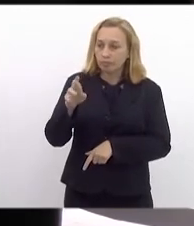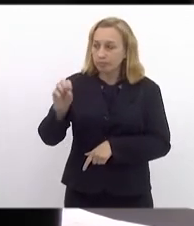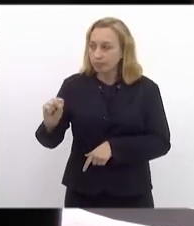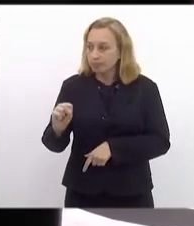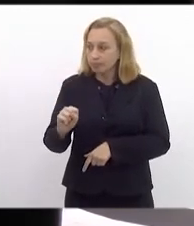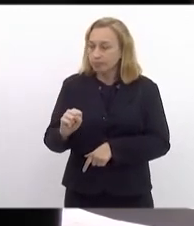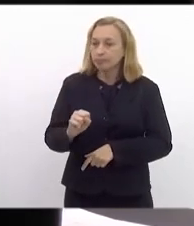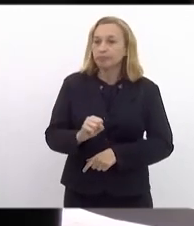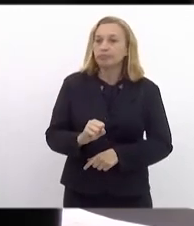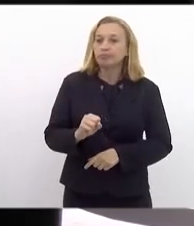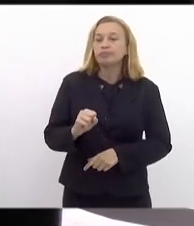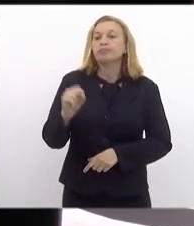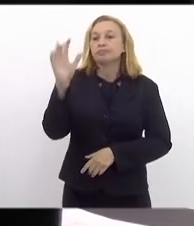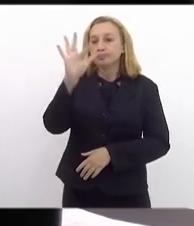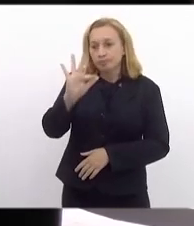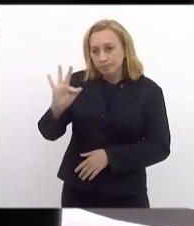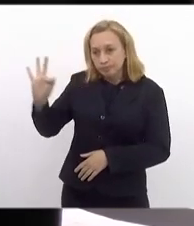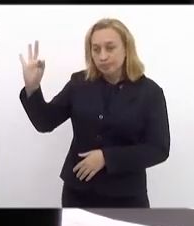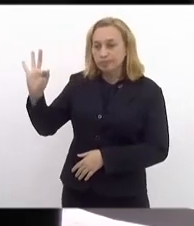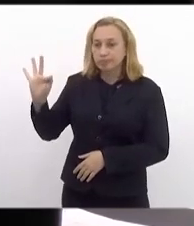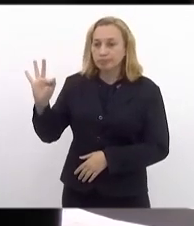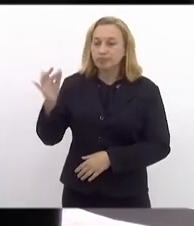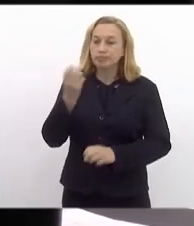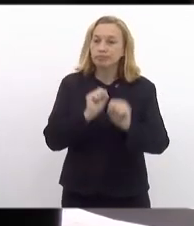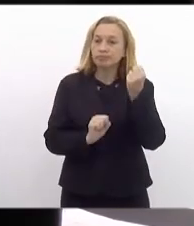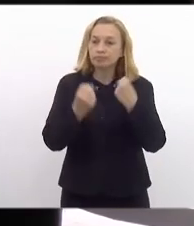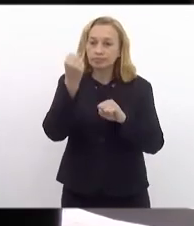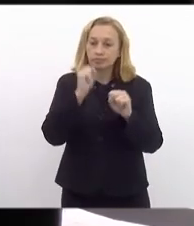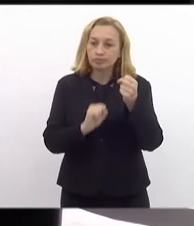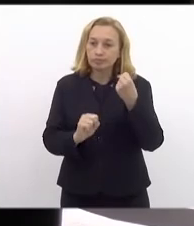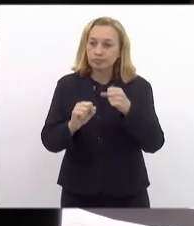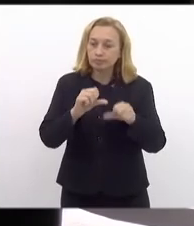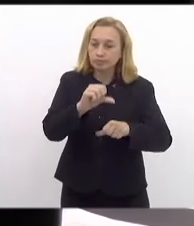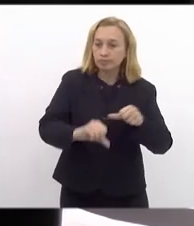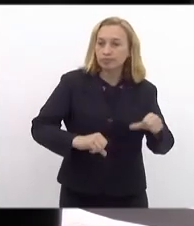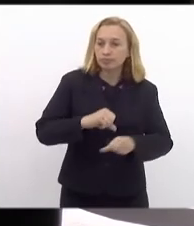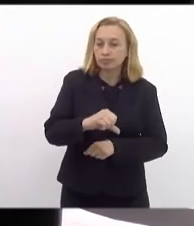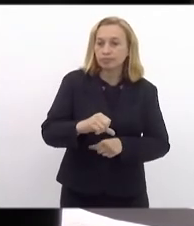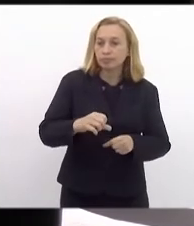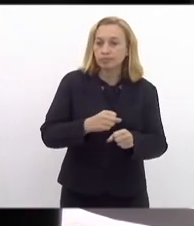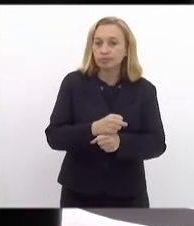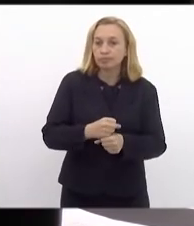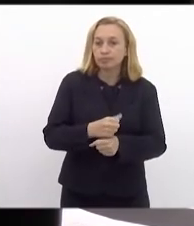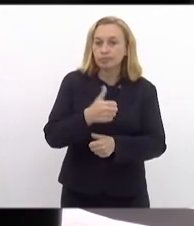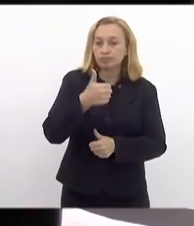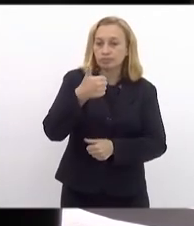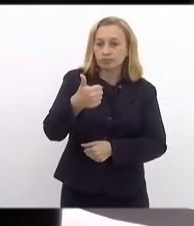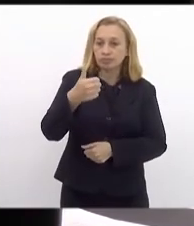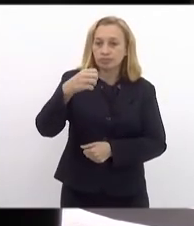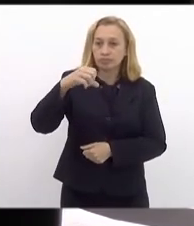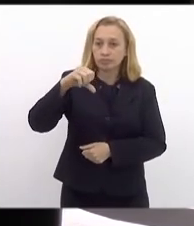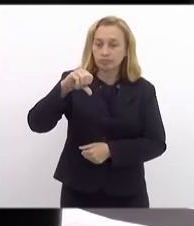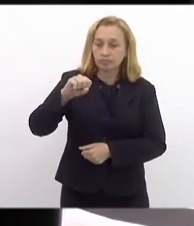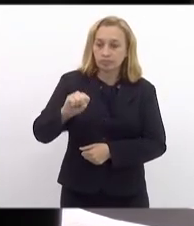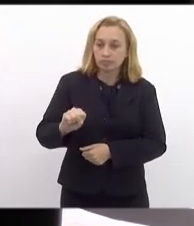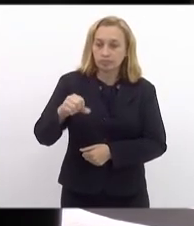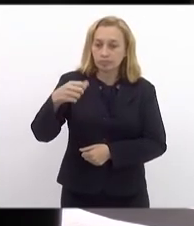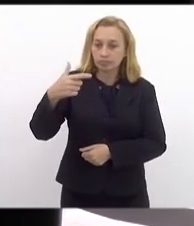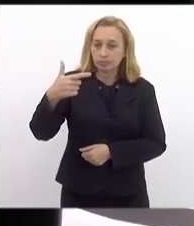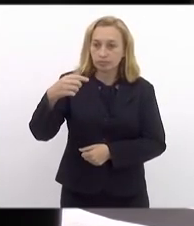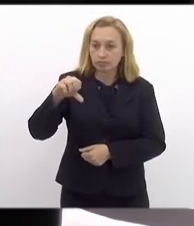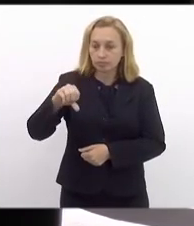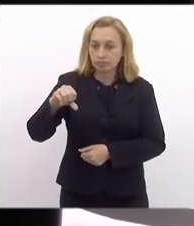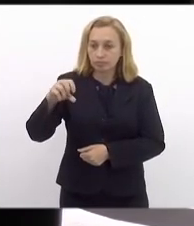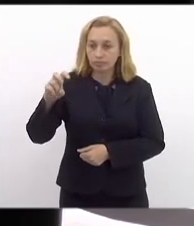entre as unidades federativas para a indústria de transformação nos anos de 1985 a